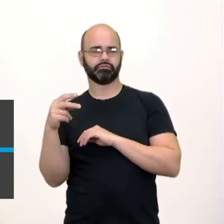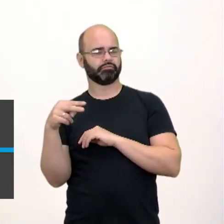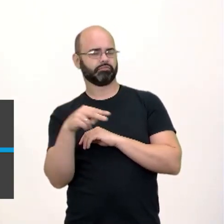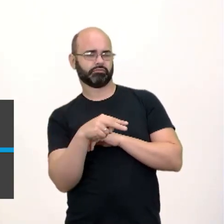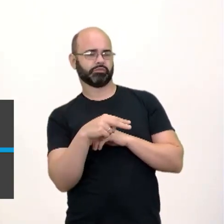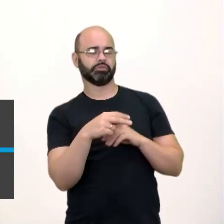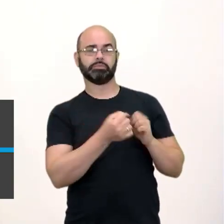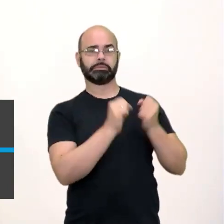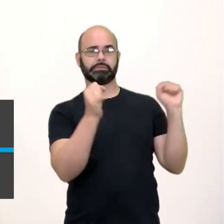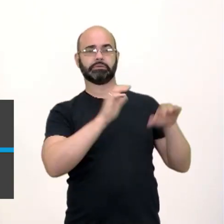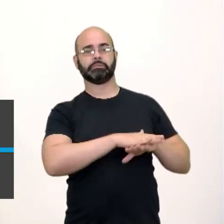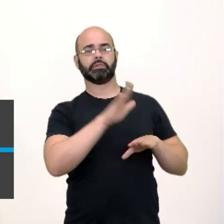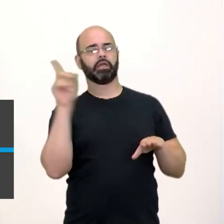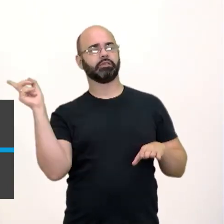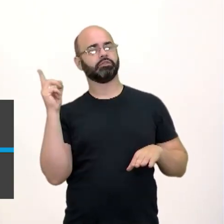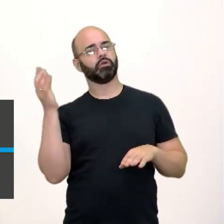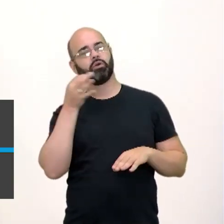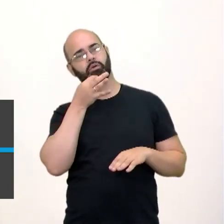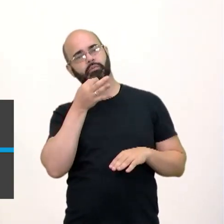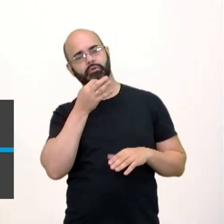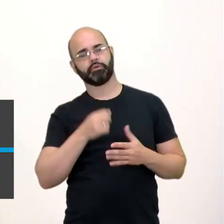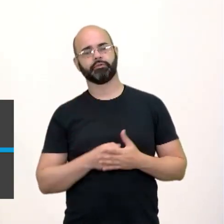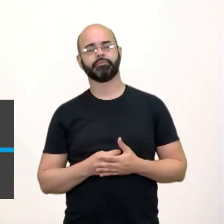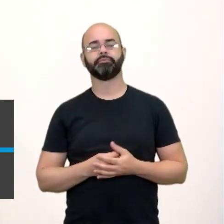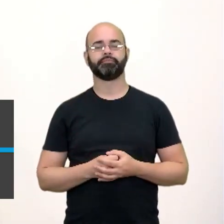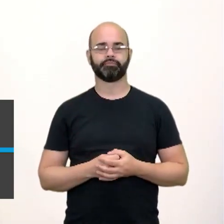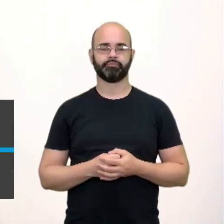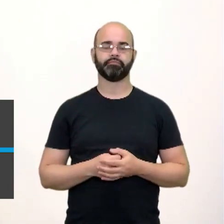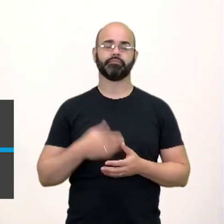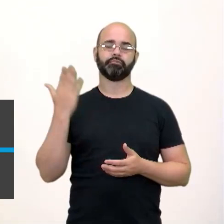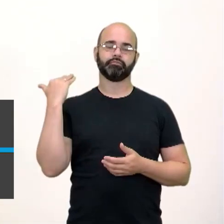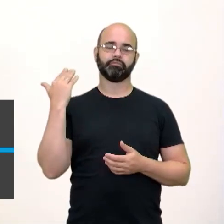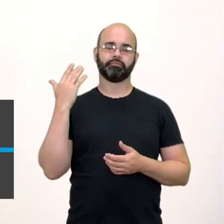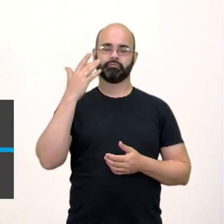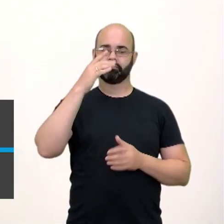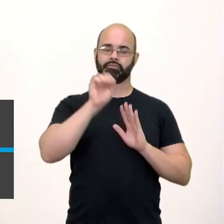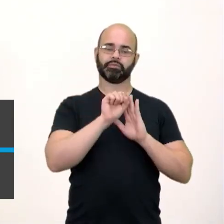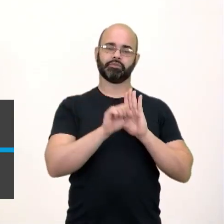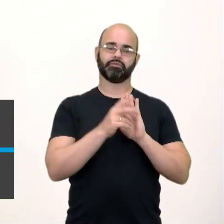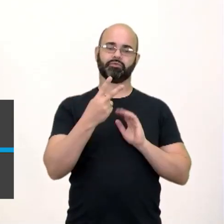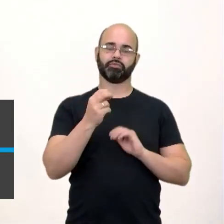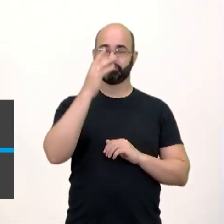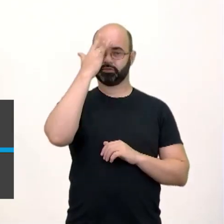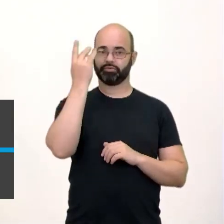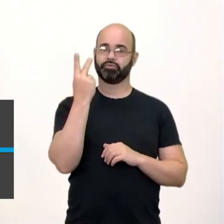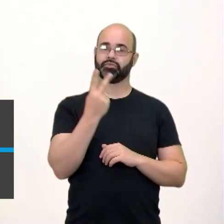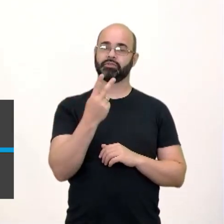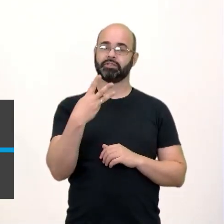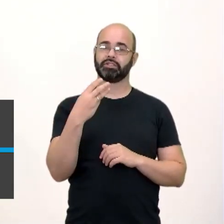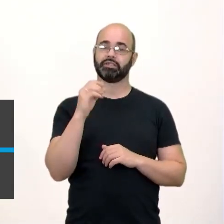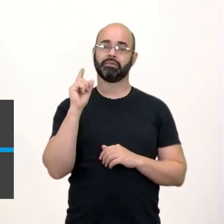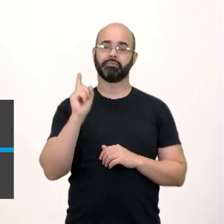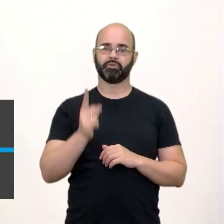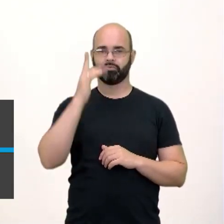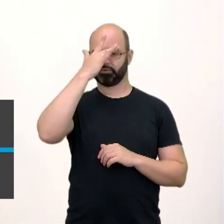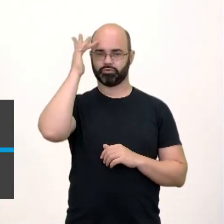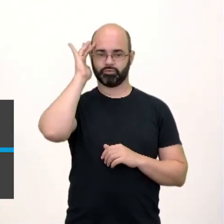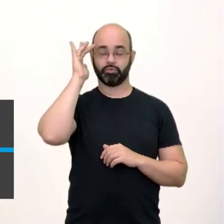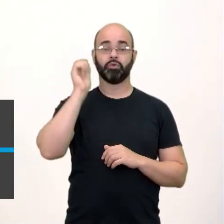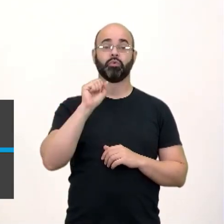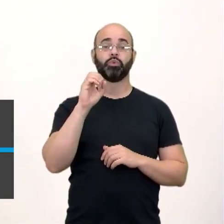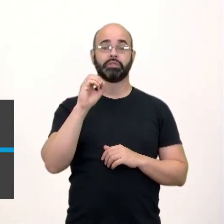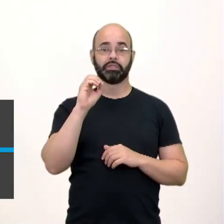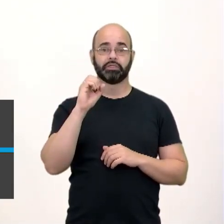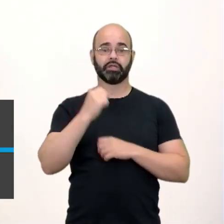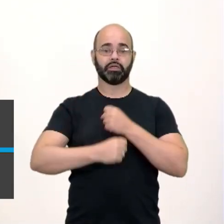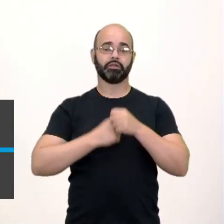século XIX para o XX, São Paulo era uma cidade de 230 mil pessoas. Num espaço de 80 anos,